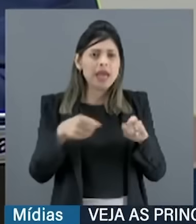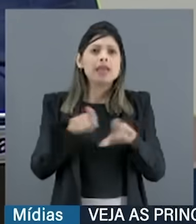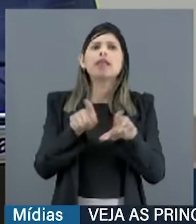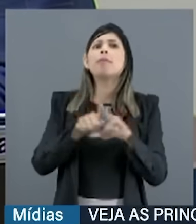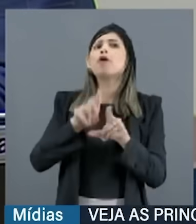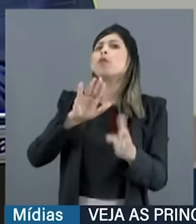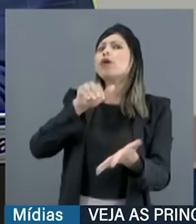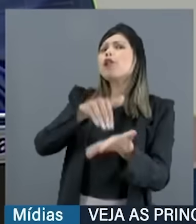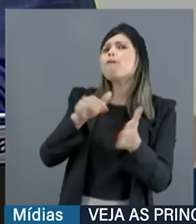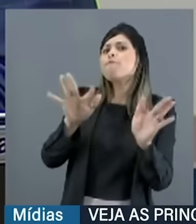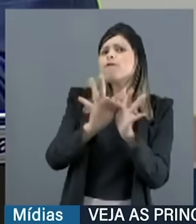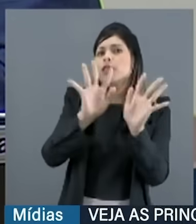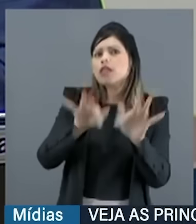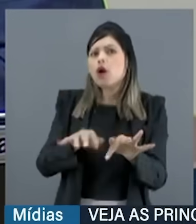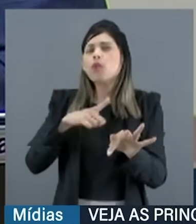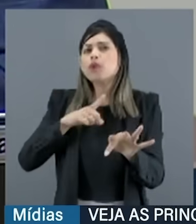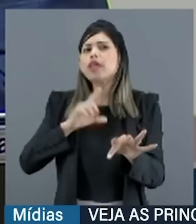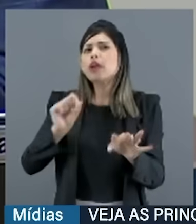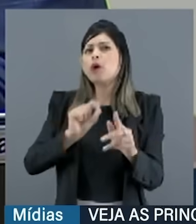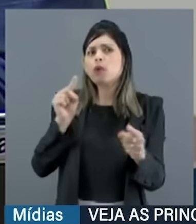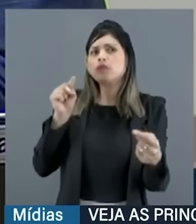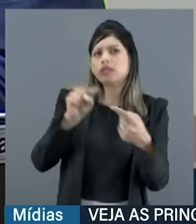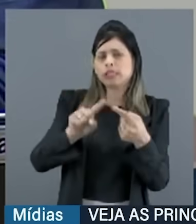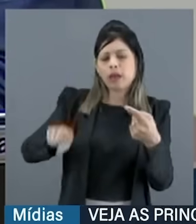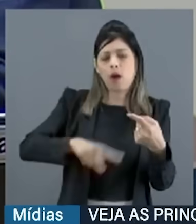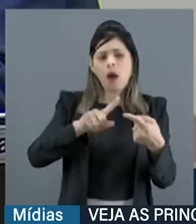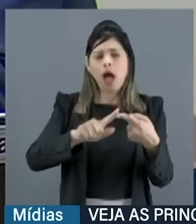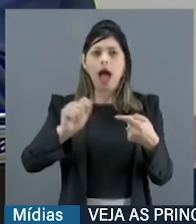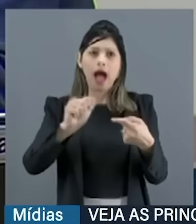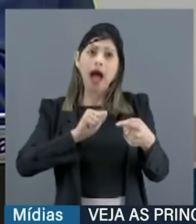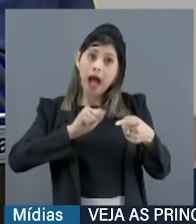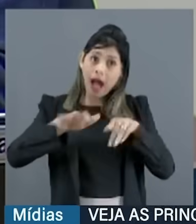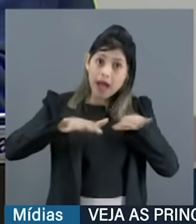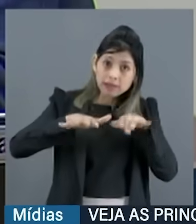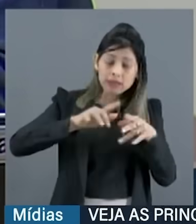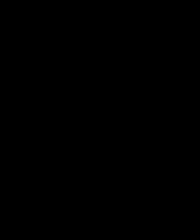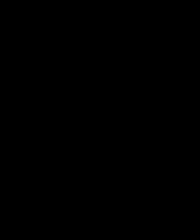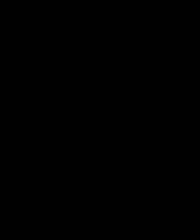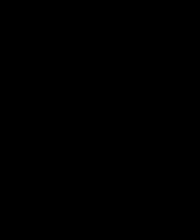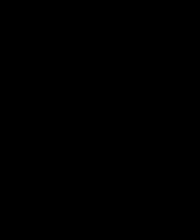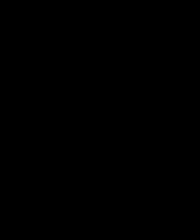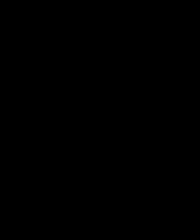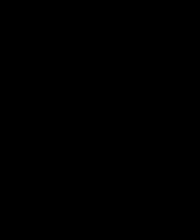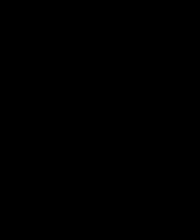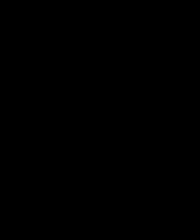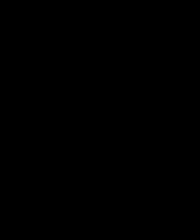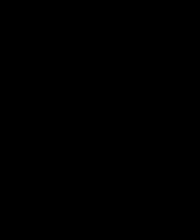fato, agindo em três domínios distintos: da ação, da vontade e o funcional.